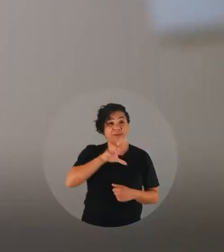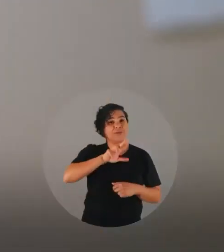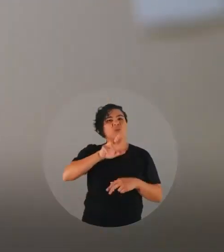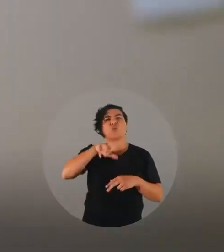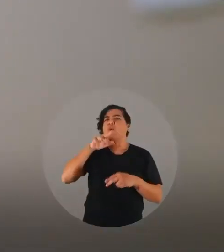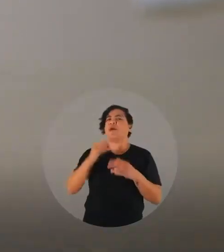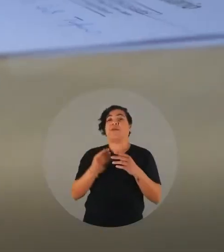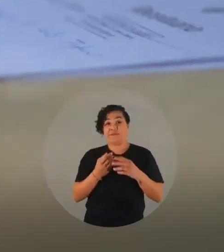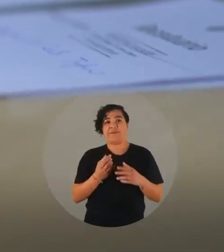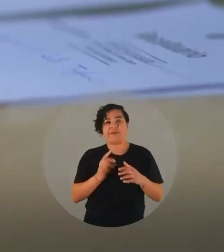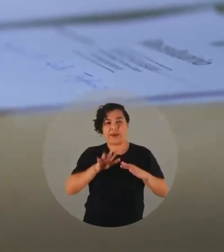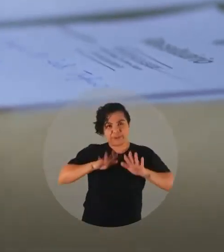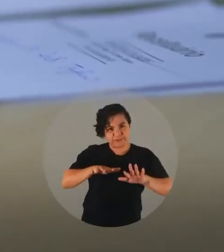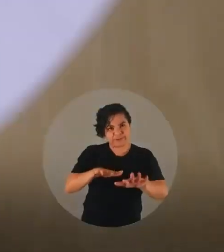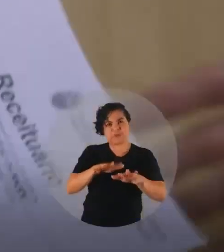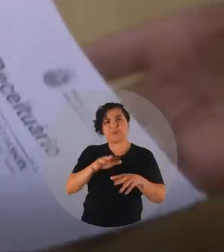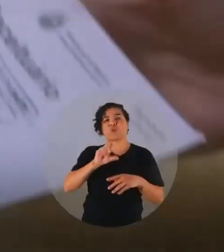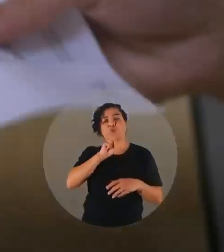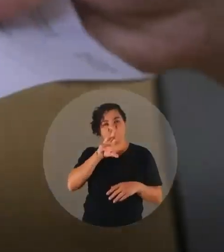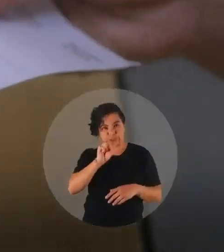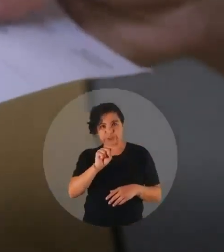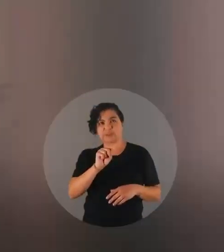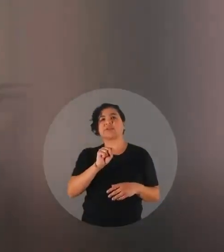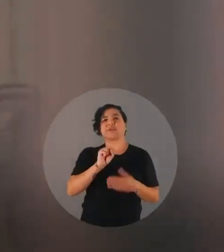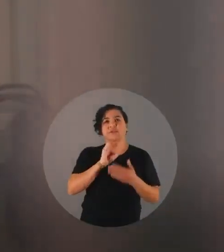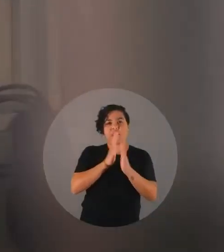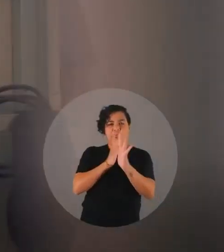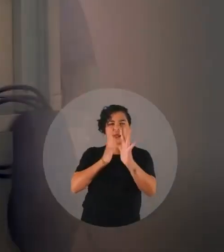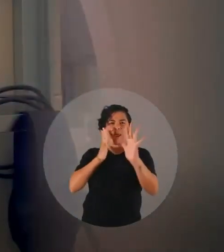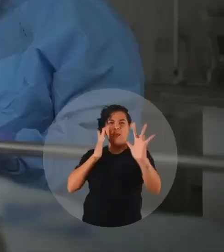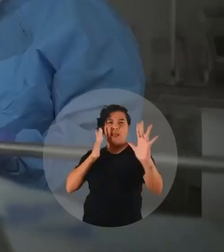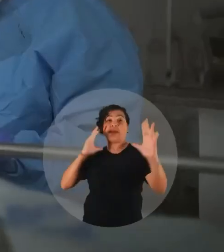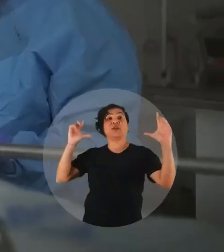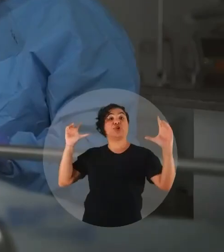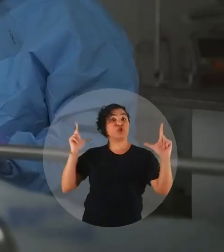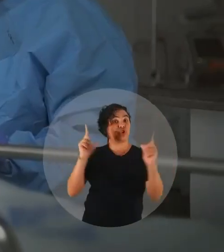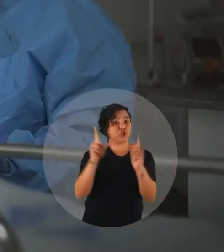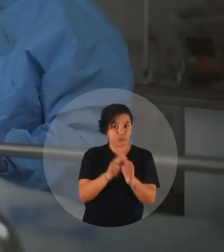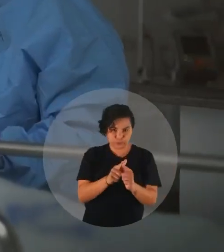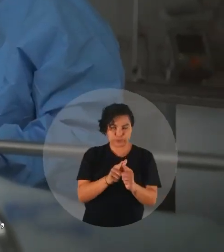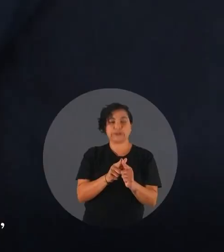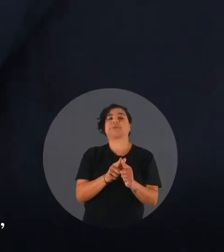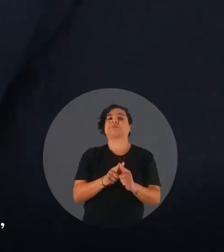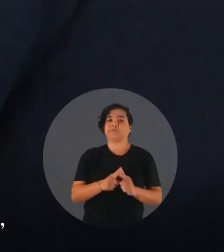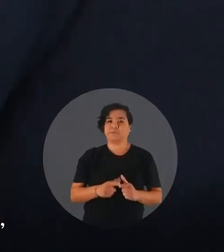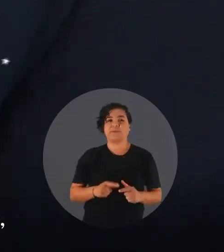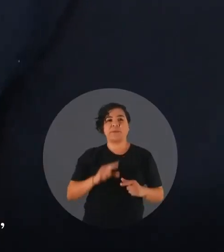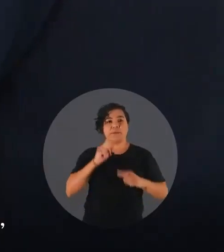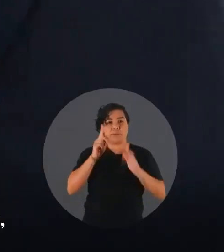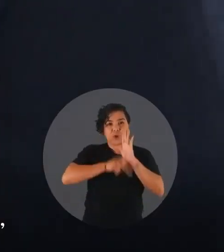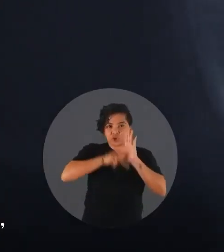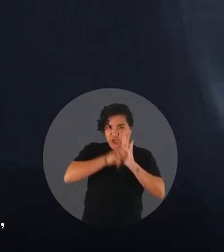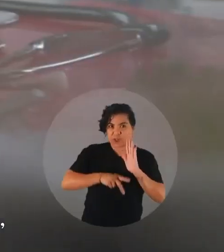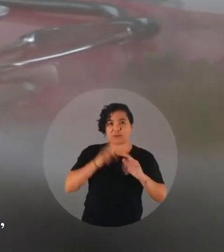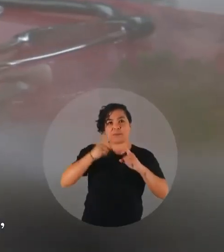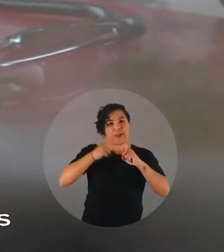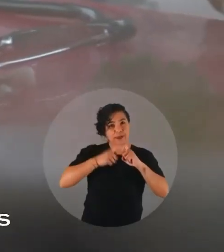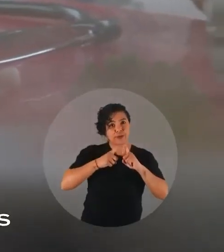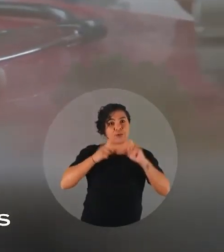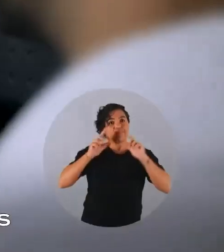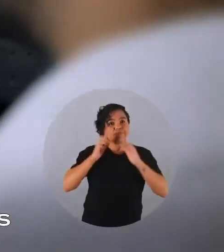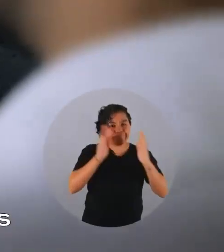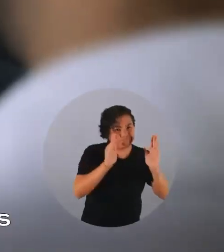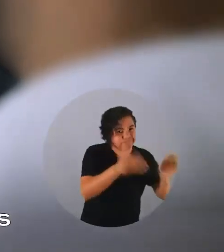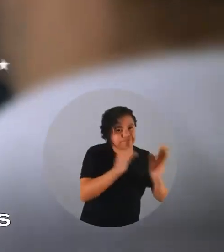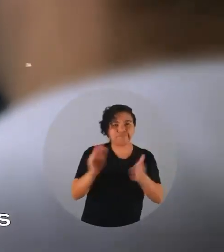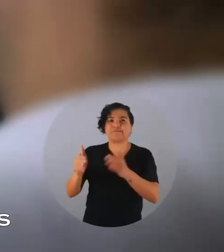SUS para zerar as filas de consultas, exames e cirurgias que aumentaram após a pandemia. Com o programa Médicos Especialistas, Lula